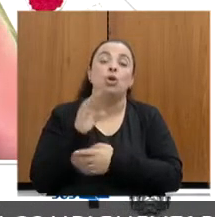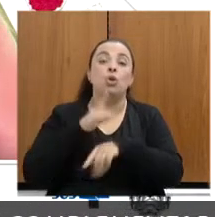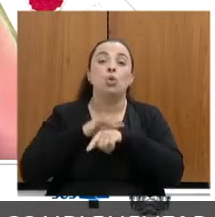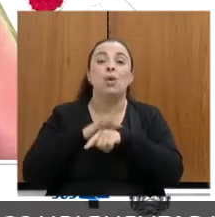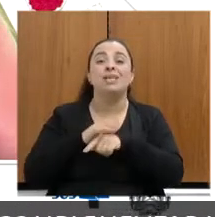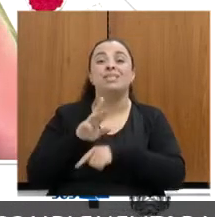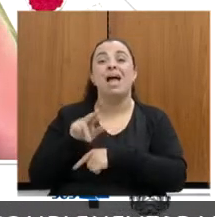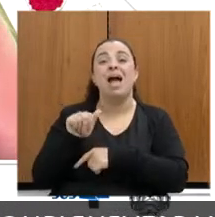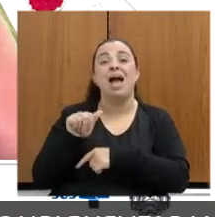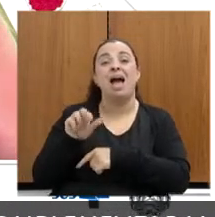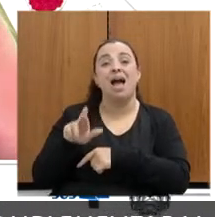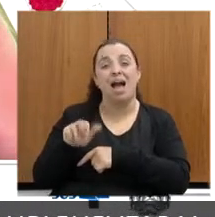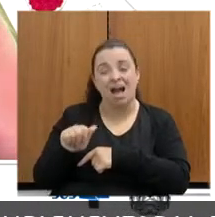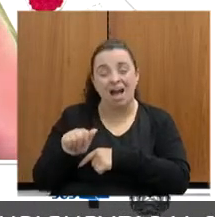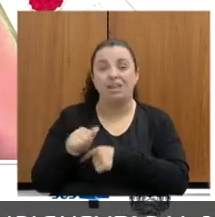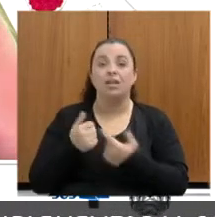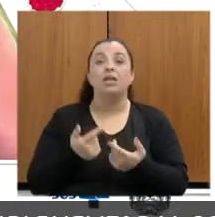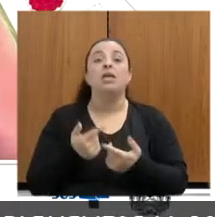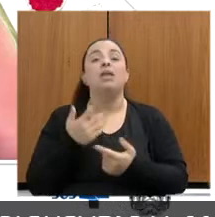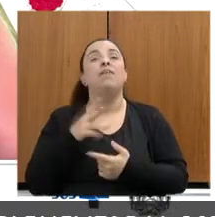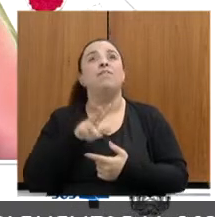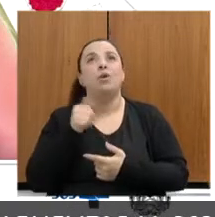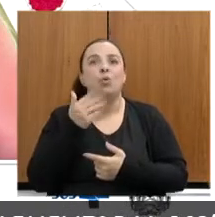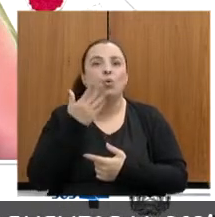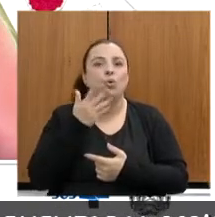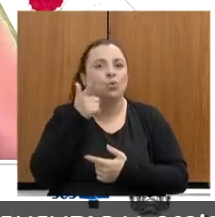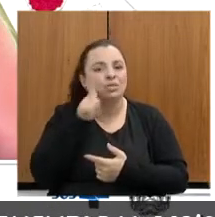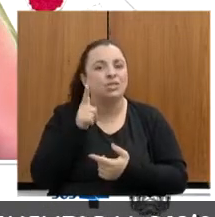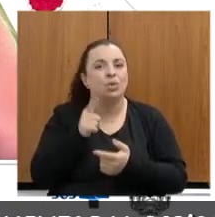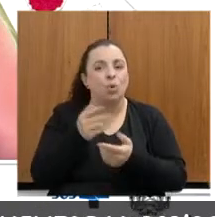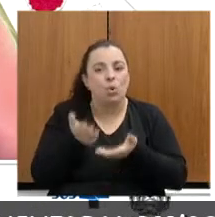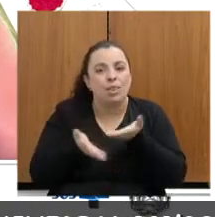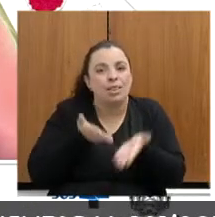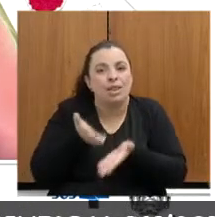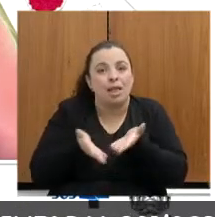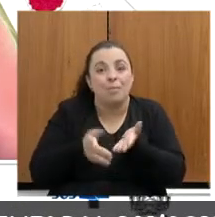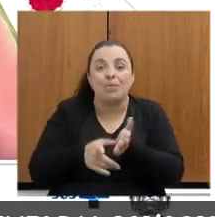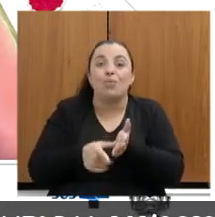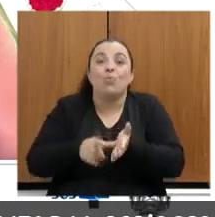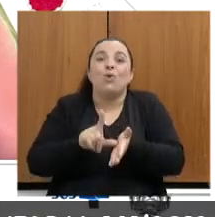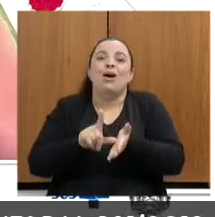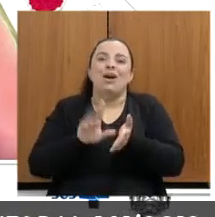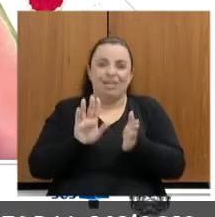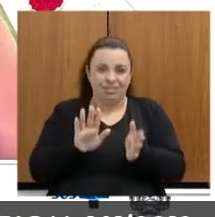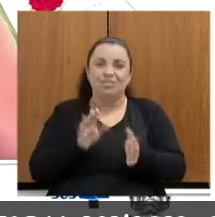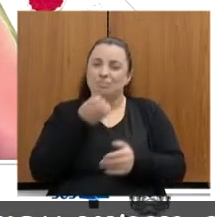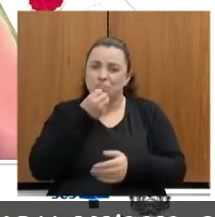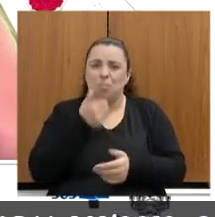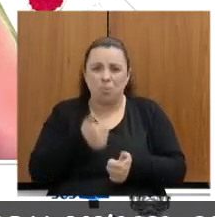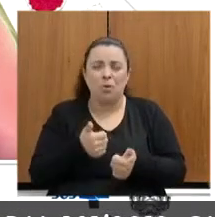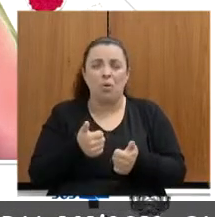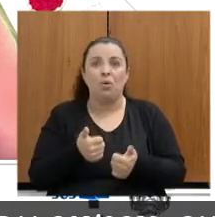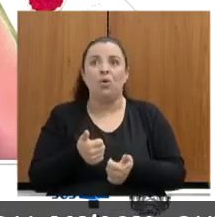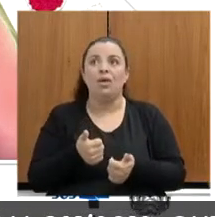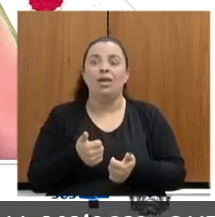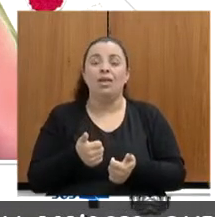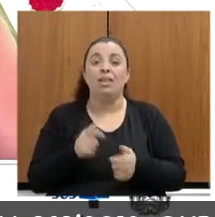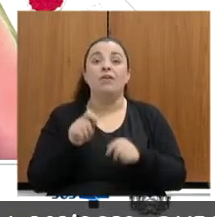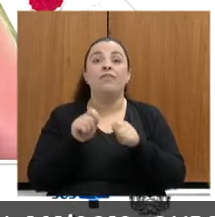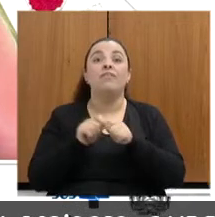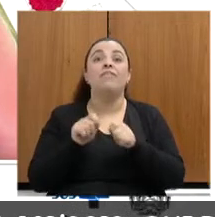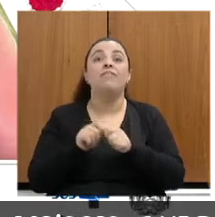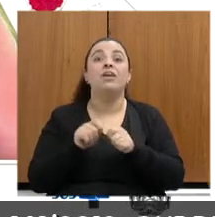então iniciar o tratamento o quanto antes então é feito foi feito então uma